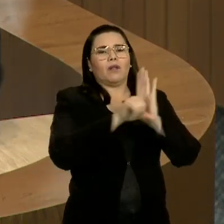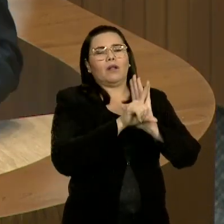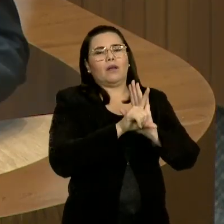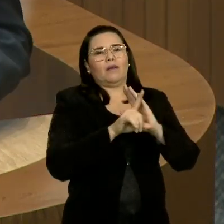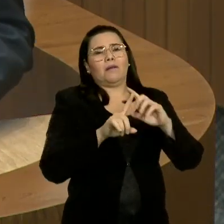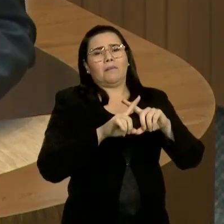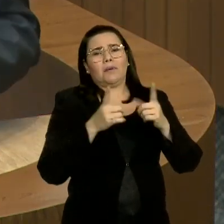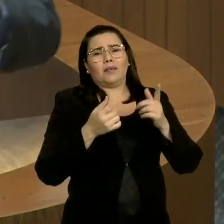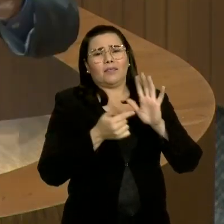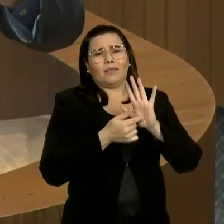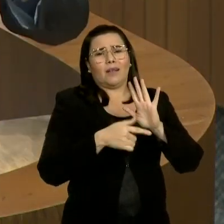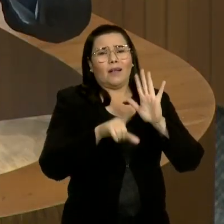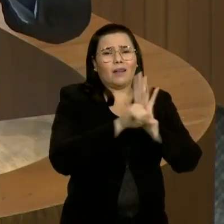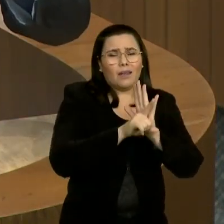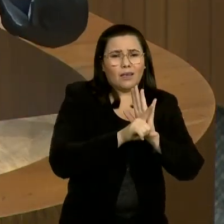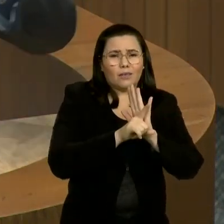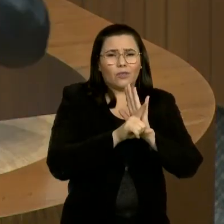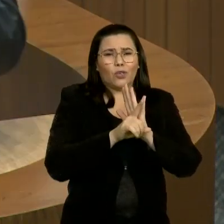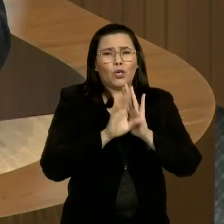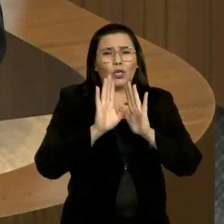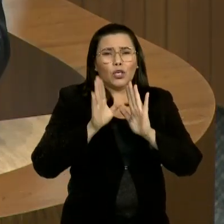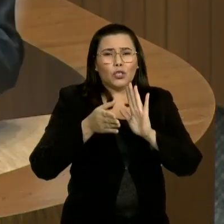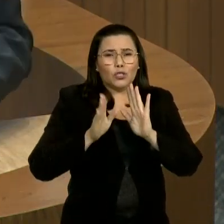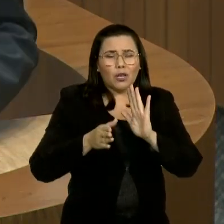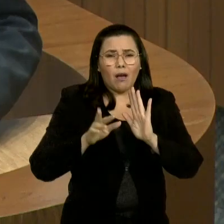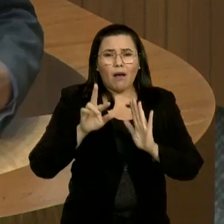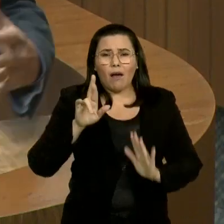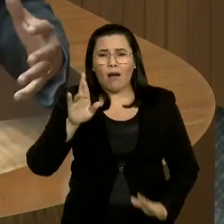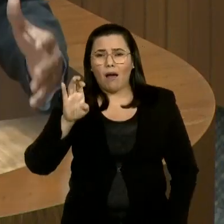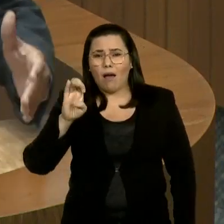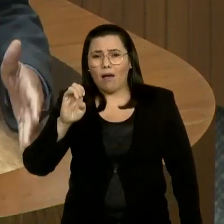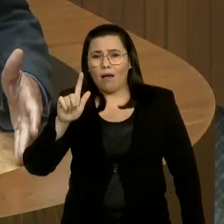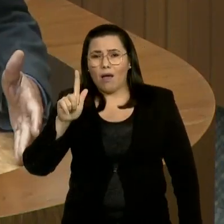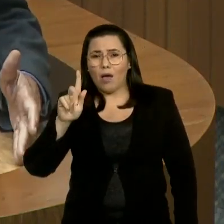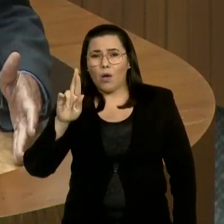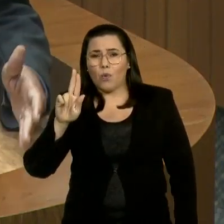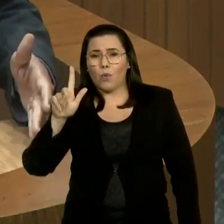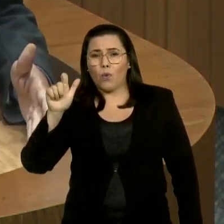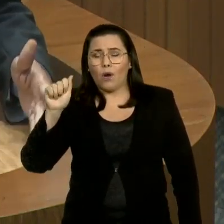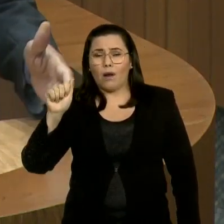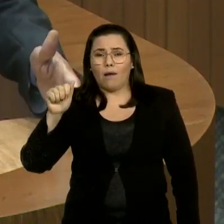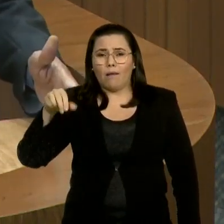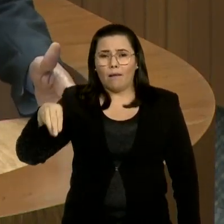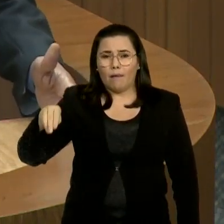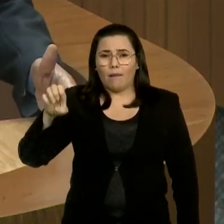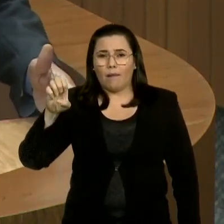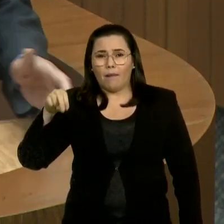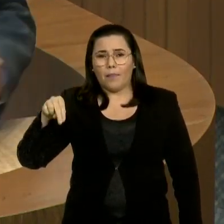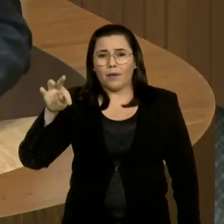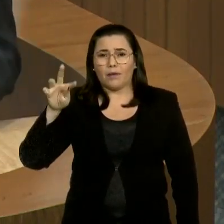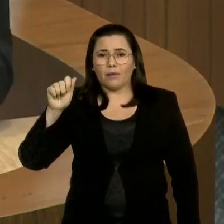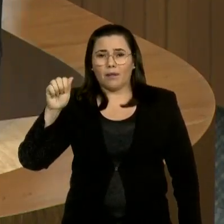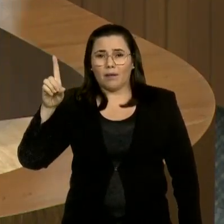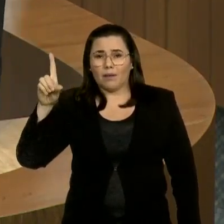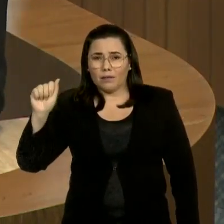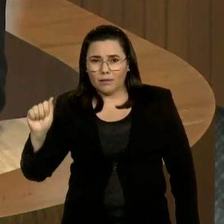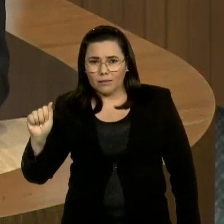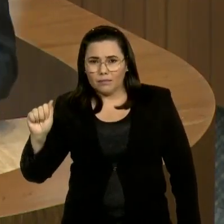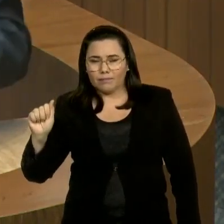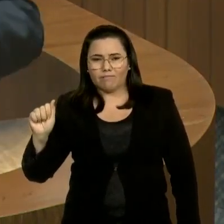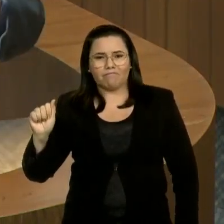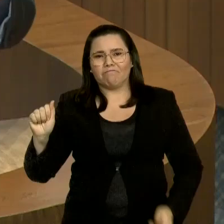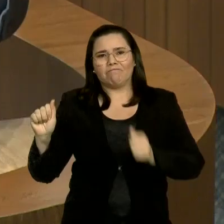colocada em prática sendo efetivada do ponto de vista de negociar débitos anteriores